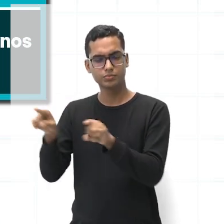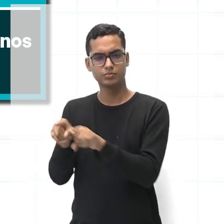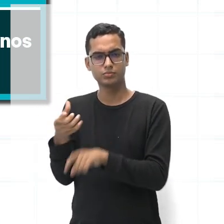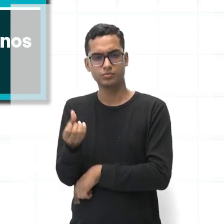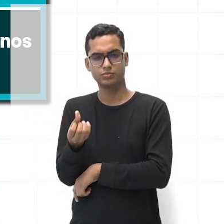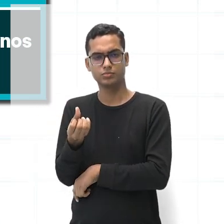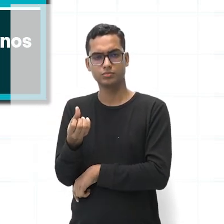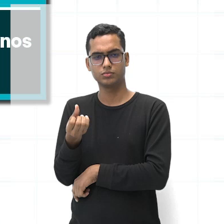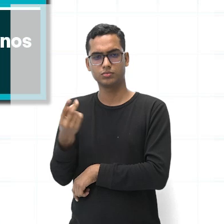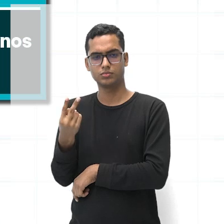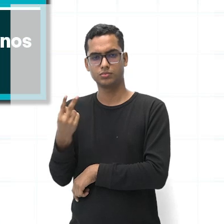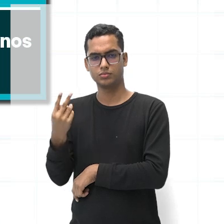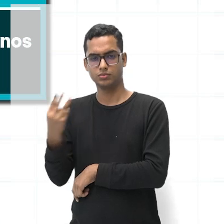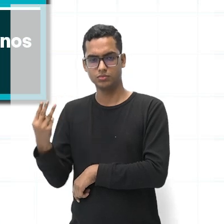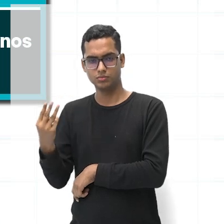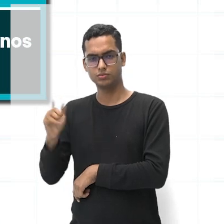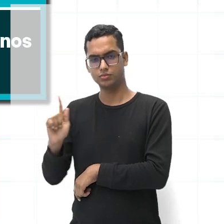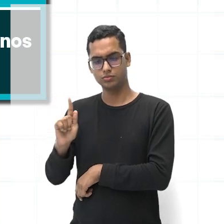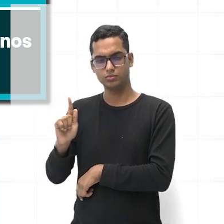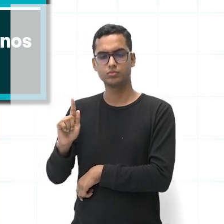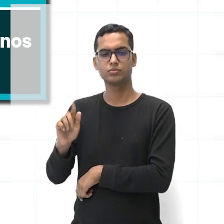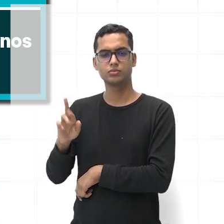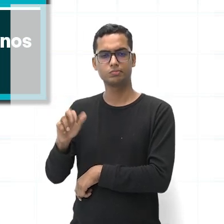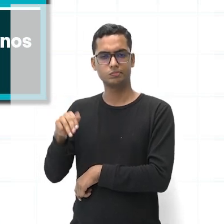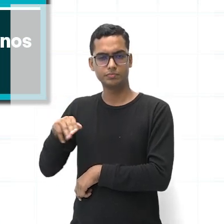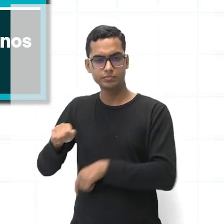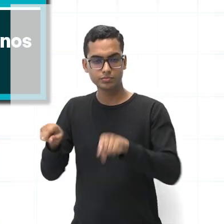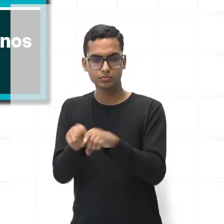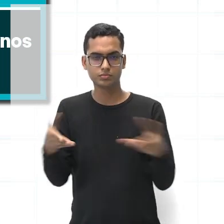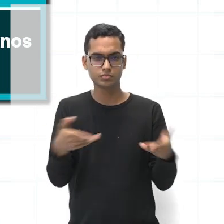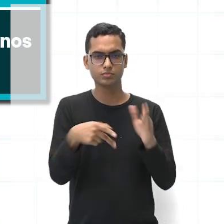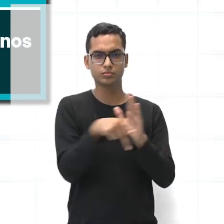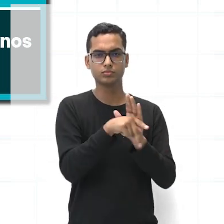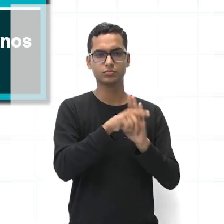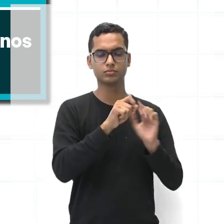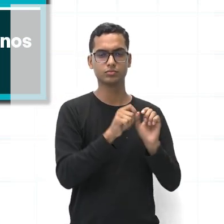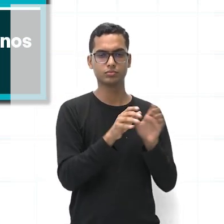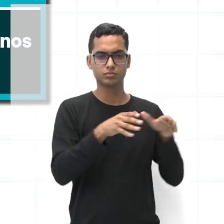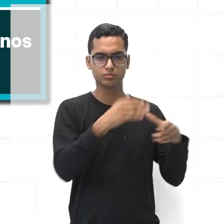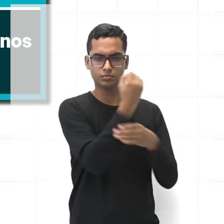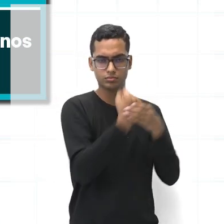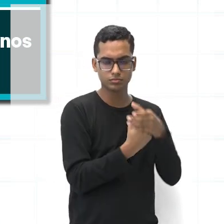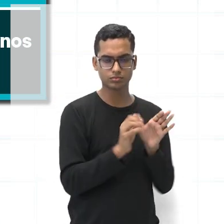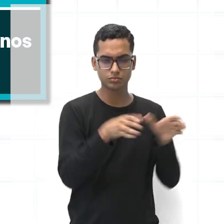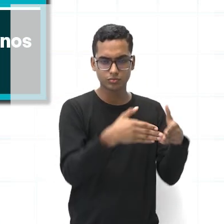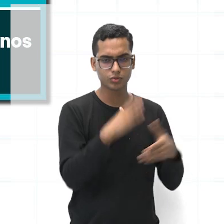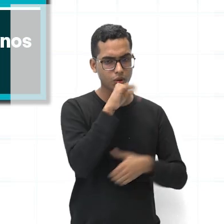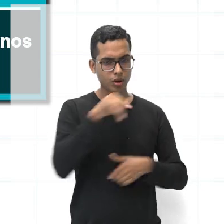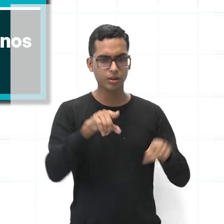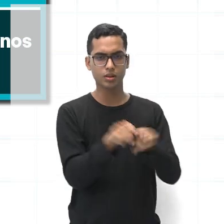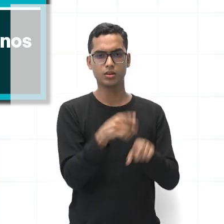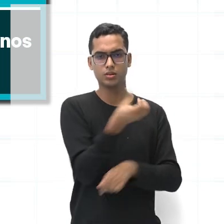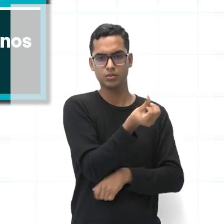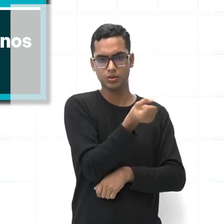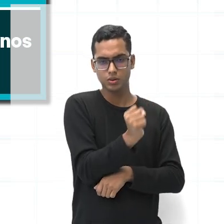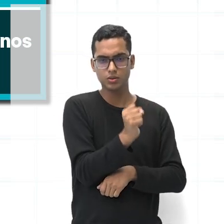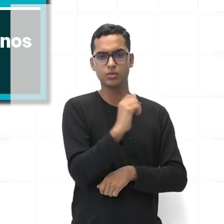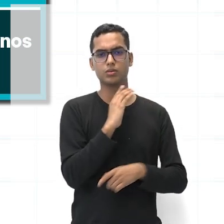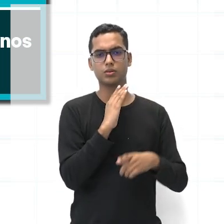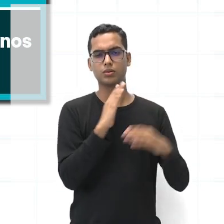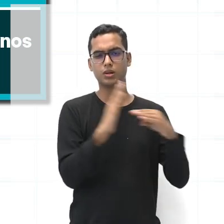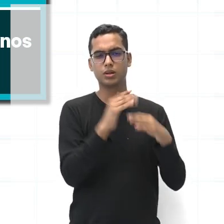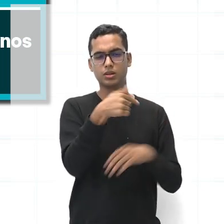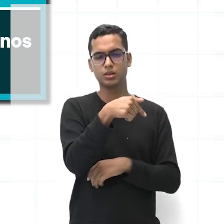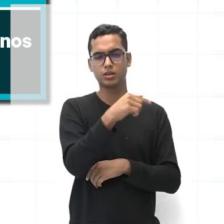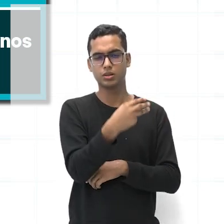e 500 gramas. Pode não parecer muito, mas para o jogo, para a dinâmica do jogo, é bastante. A cesta no basquete ela